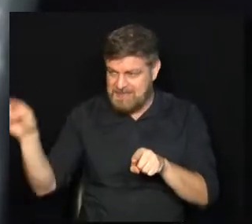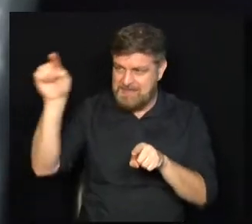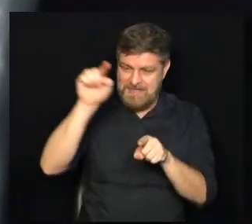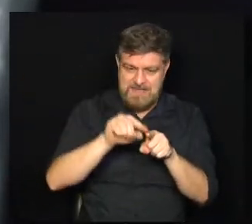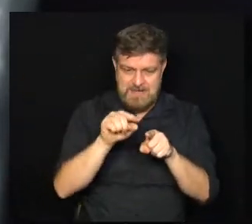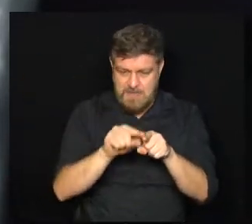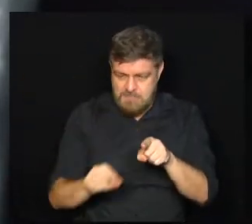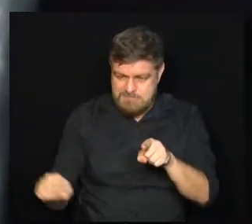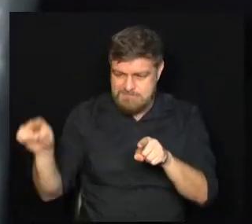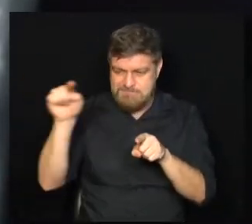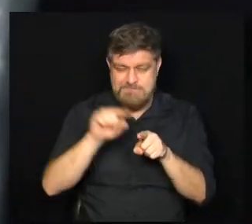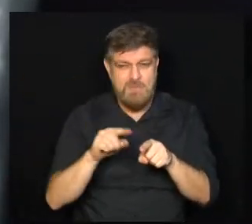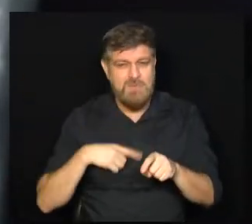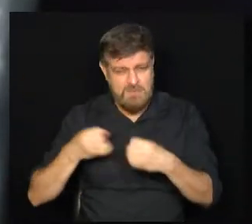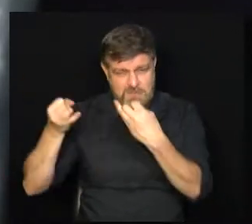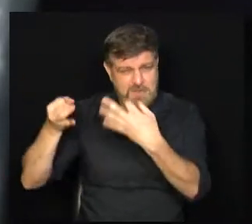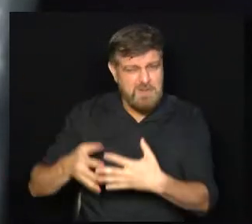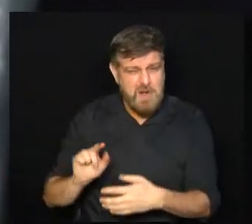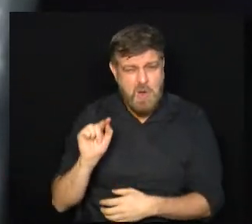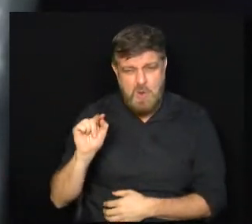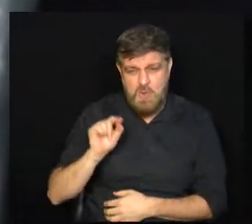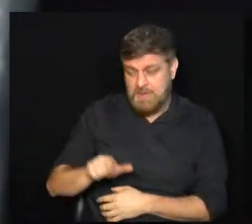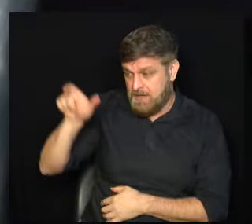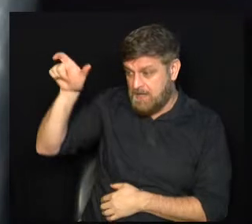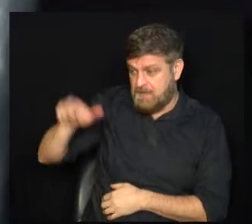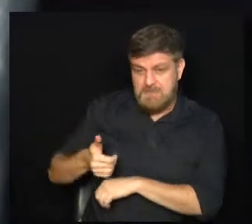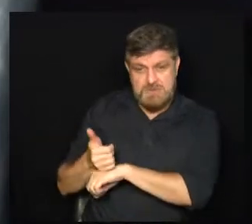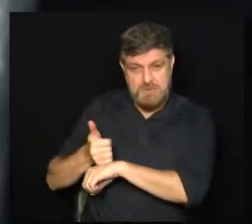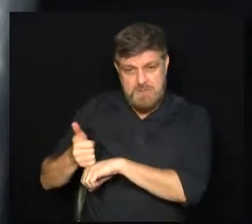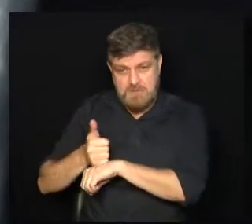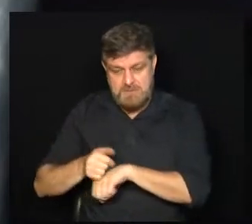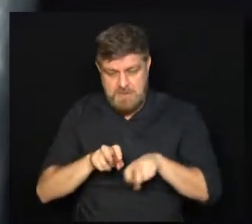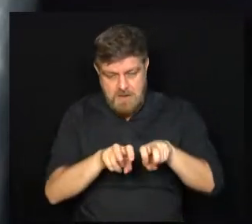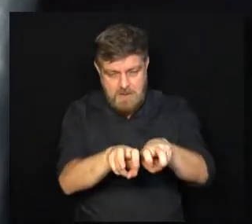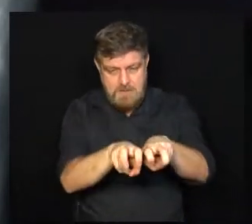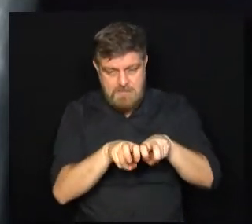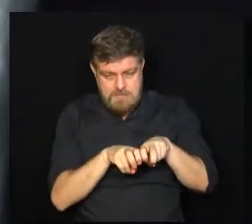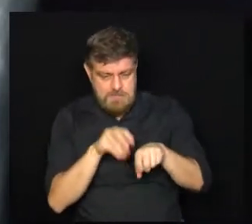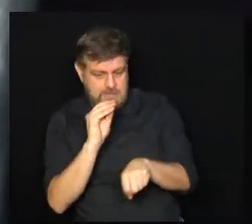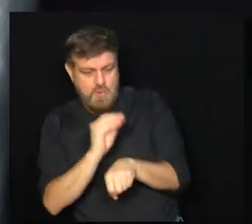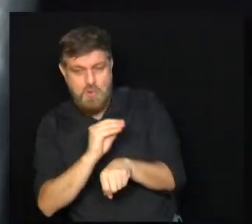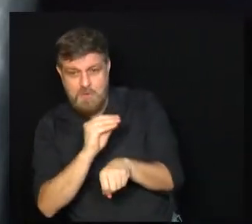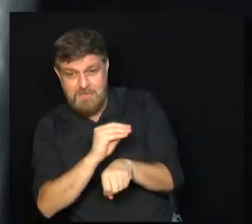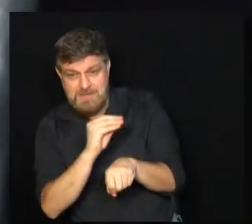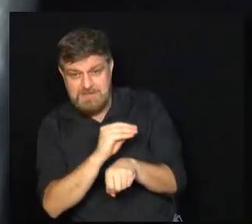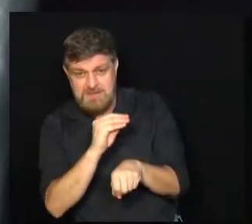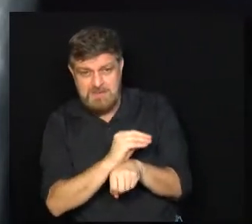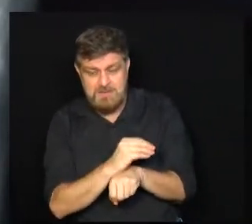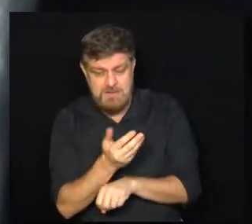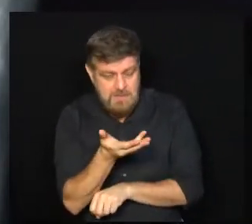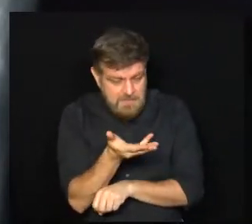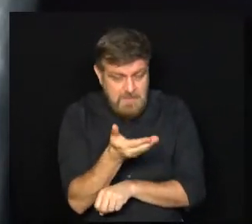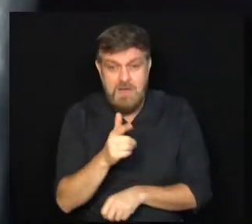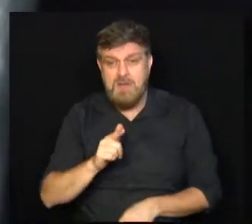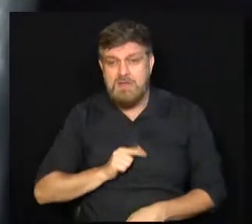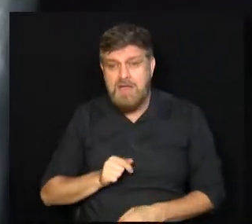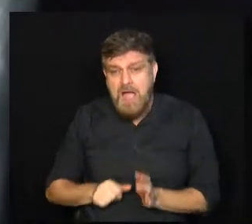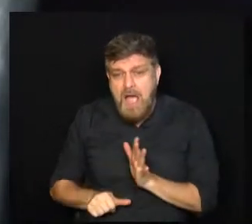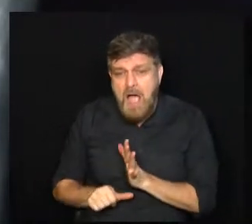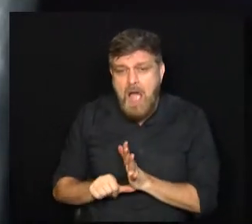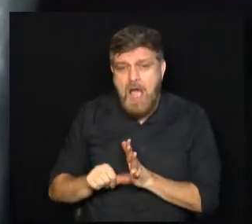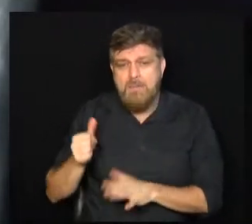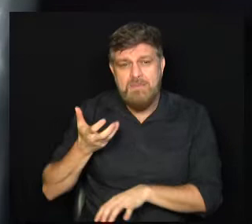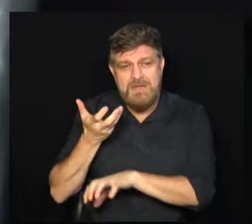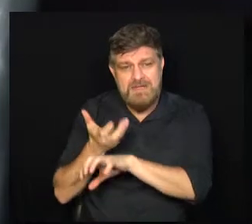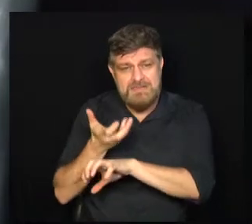falar rapidamente sobre algumas. O comissário de voo, a primeira questão, a primeira disciplina mais importante de todas